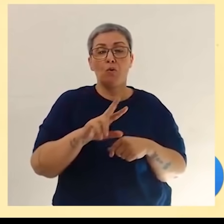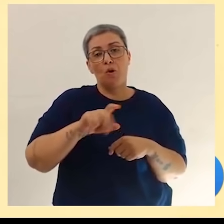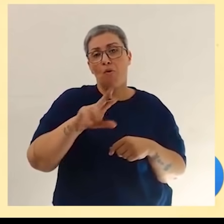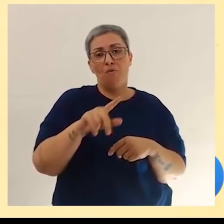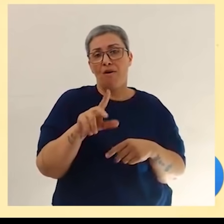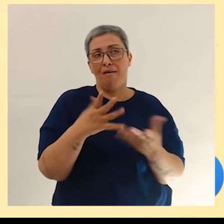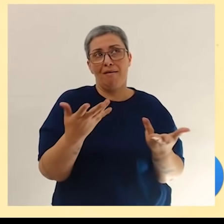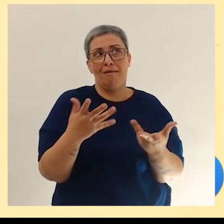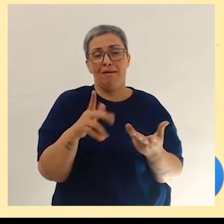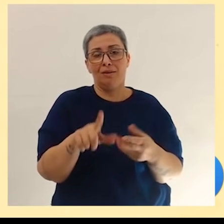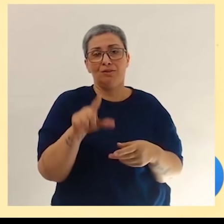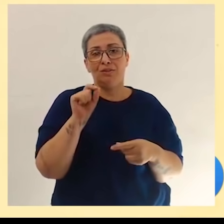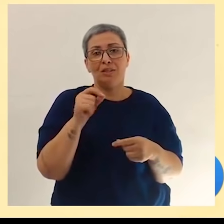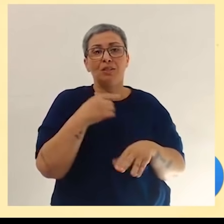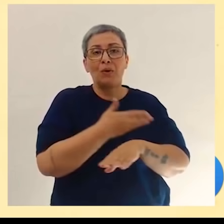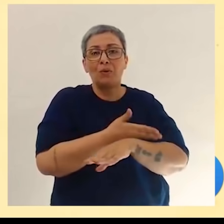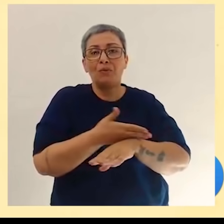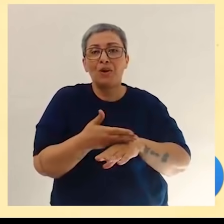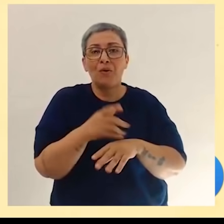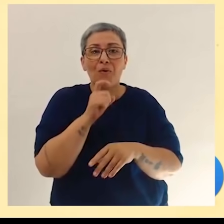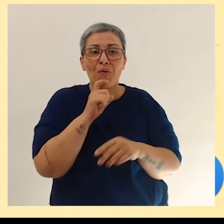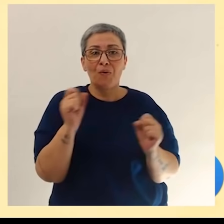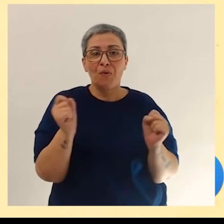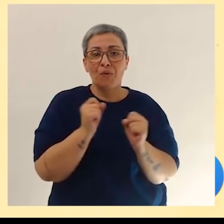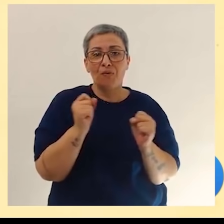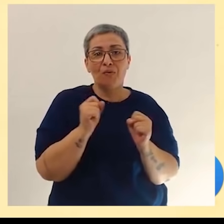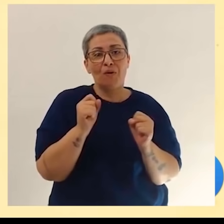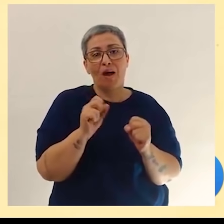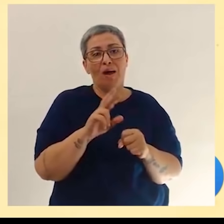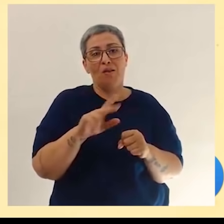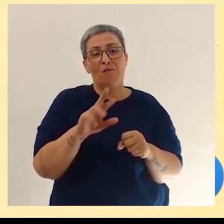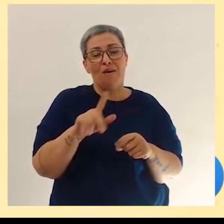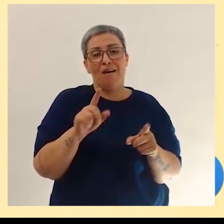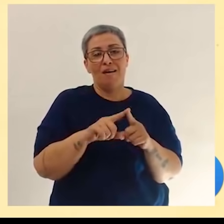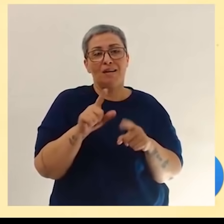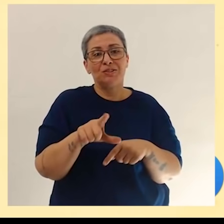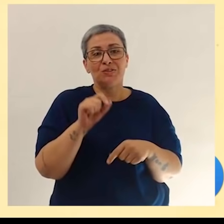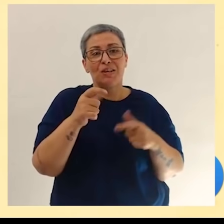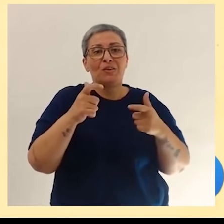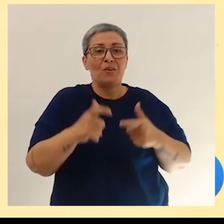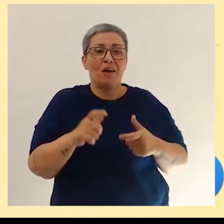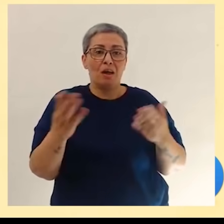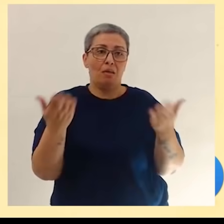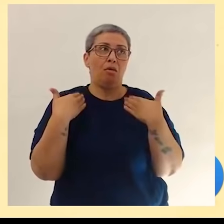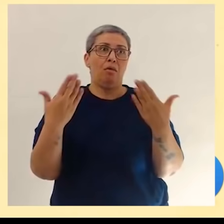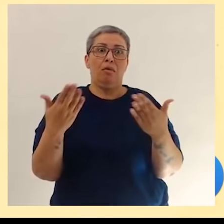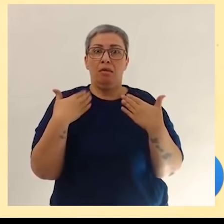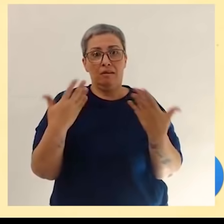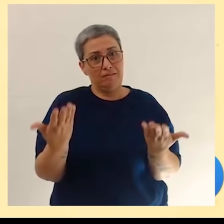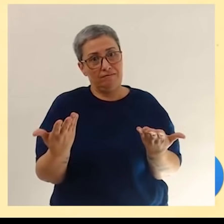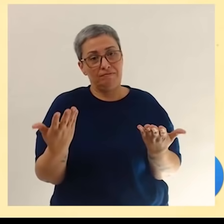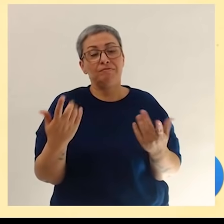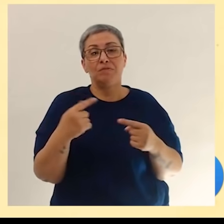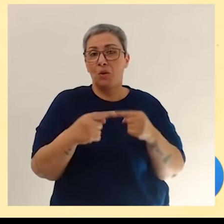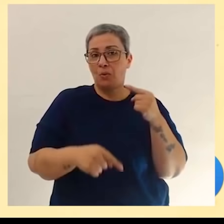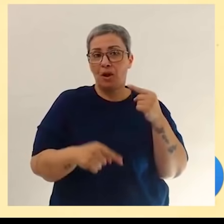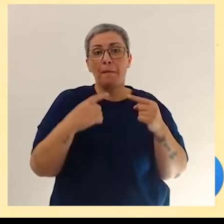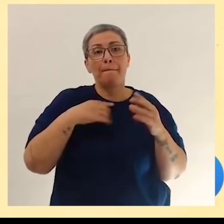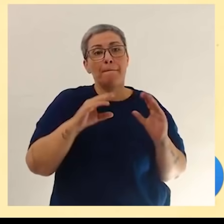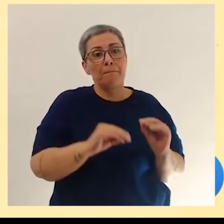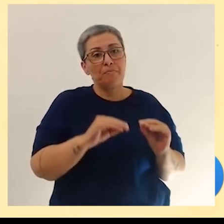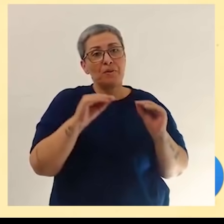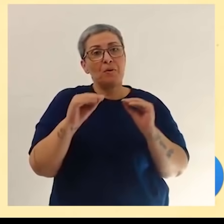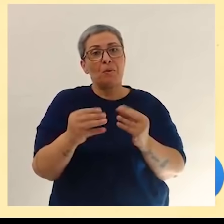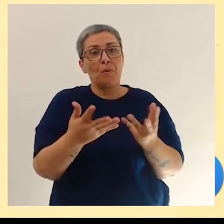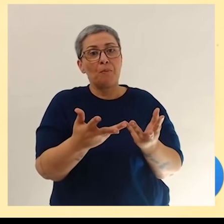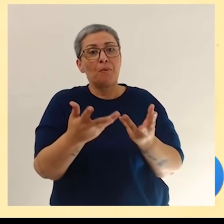não vai escolher um lugar. Se ela está acostumada com o frio, ela não vai escolher um lugar que é muito quente. E aí ela